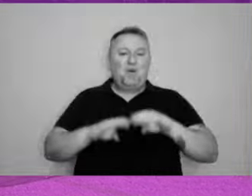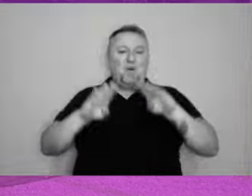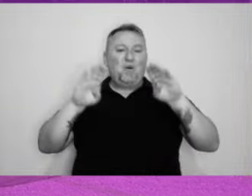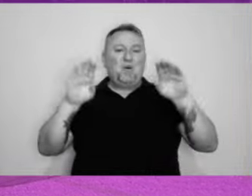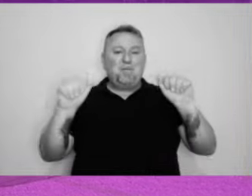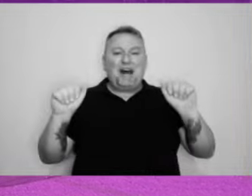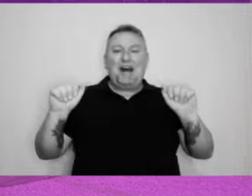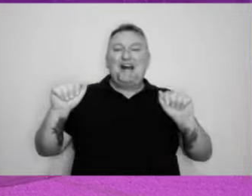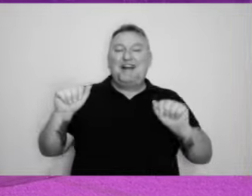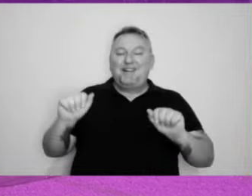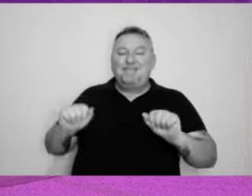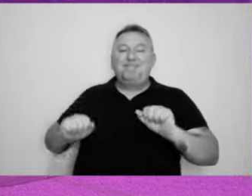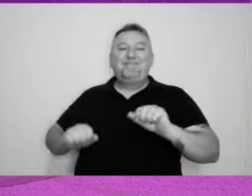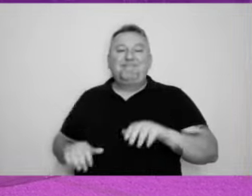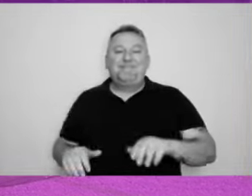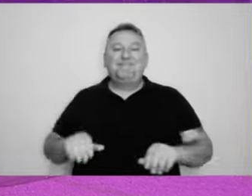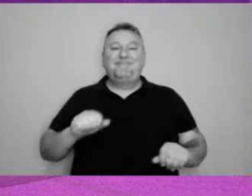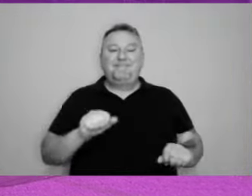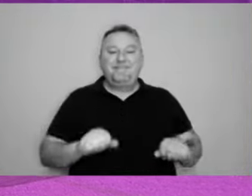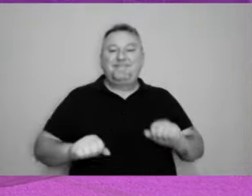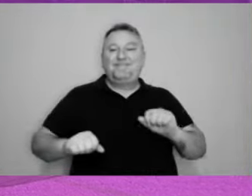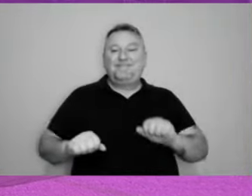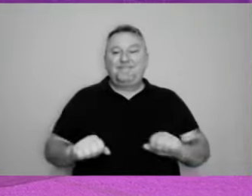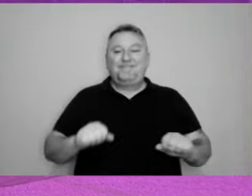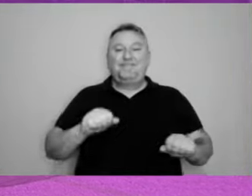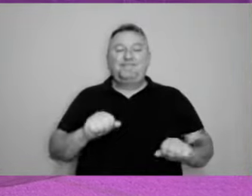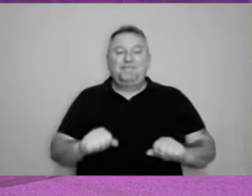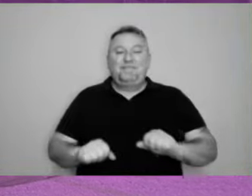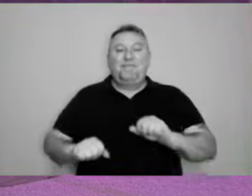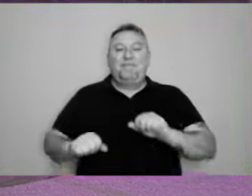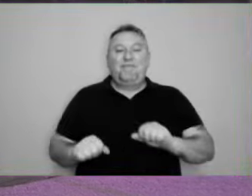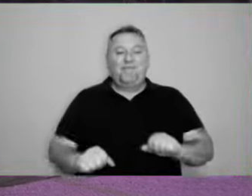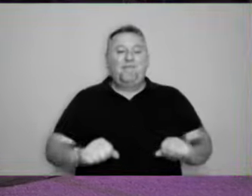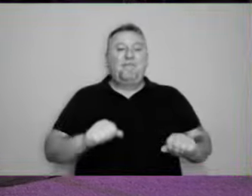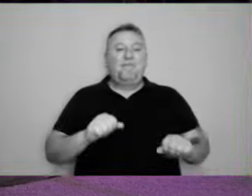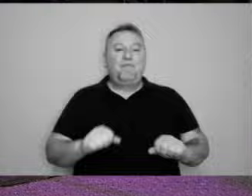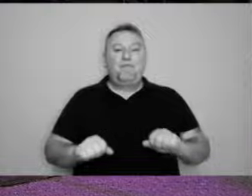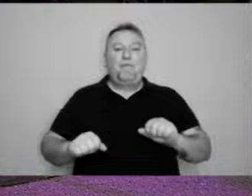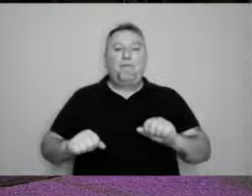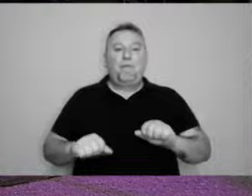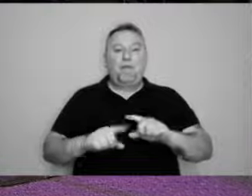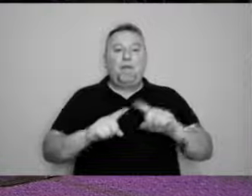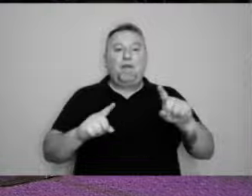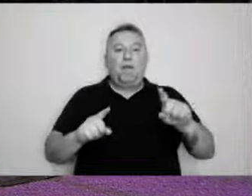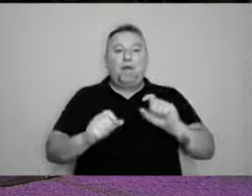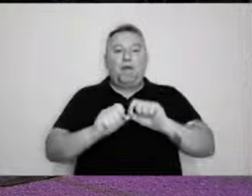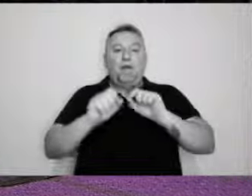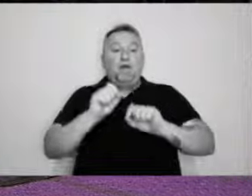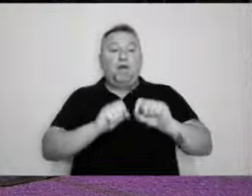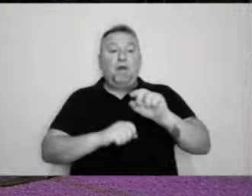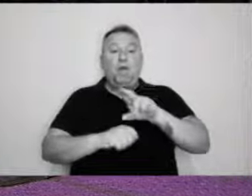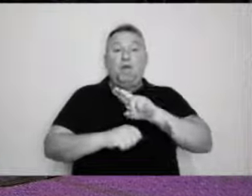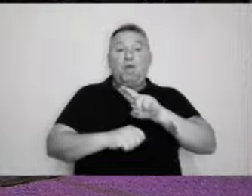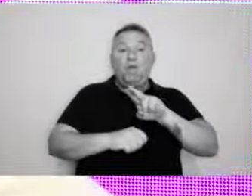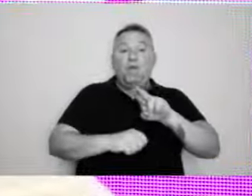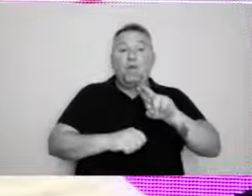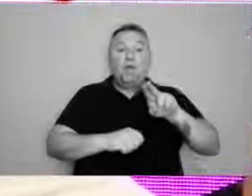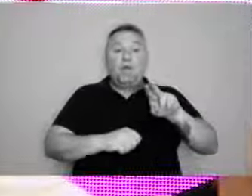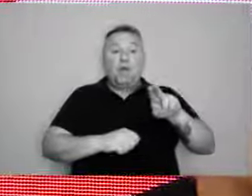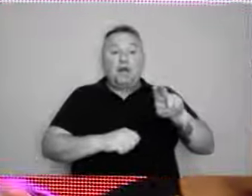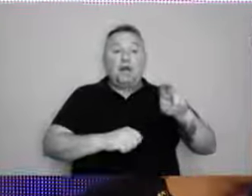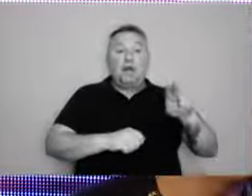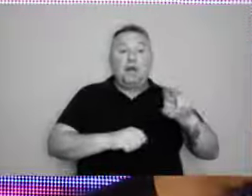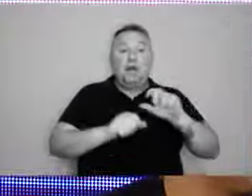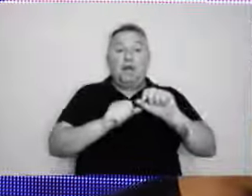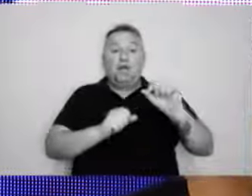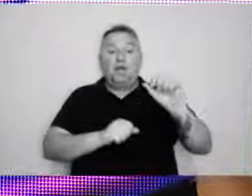Ih, meu compadre, me lasquei. Troquei o nome das negras, vou te contar a história. Vambora. Troquei o nome de uma